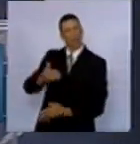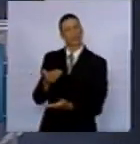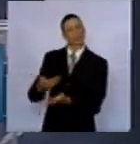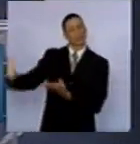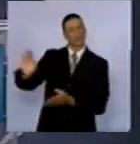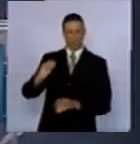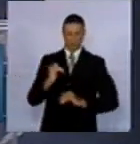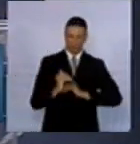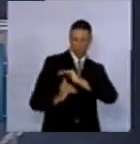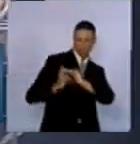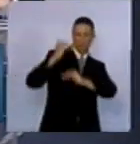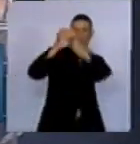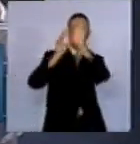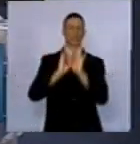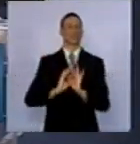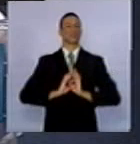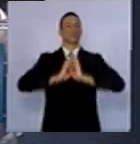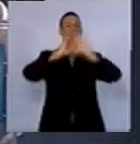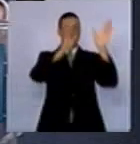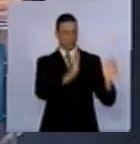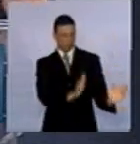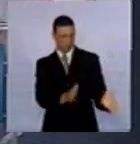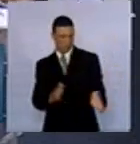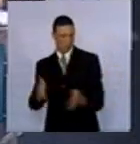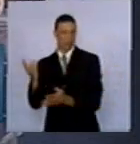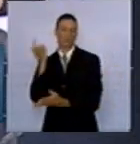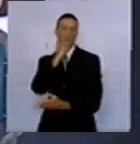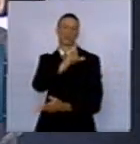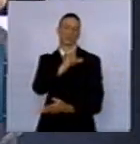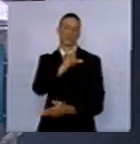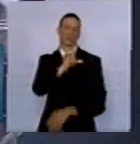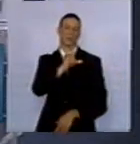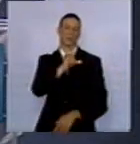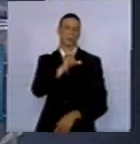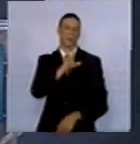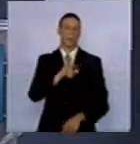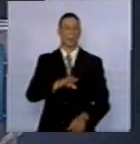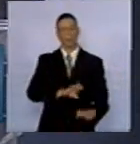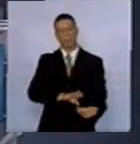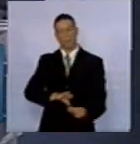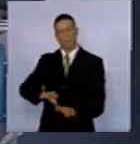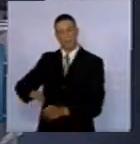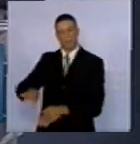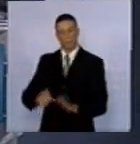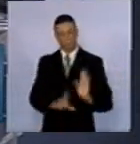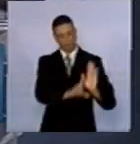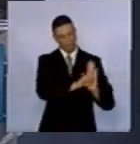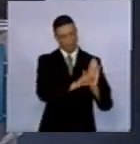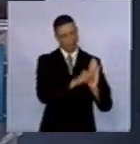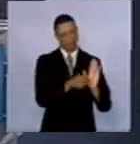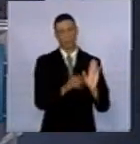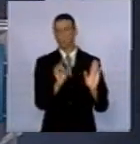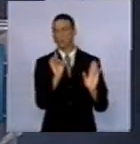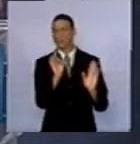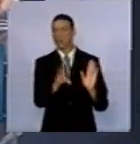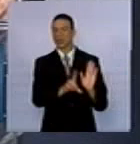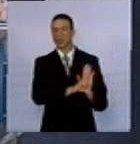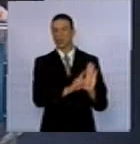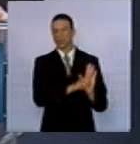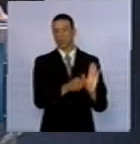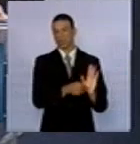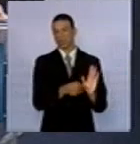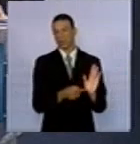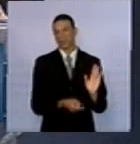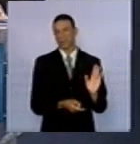um crescimento livre e mais ordenado desse mercado apenas a propositura da Lei já trouxe